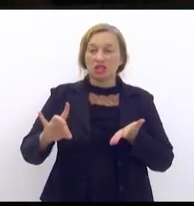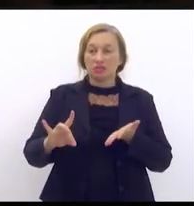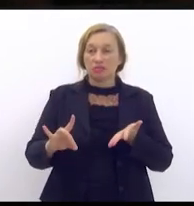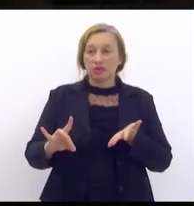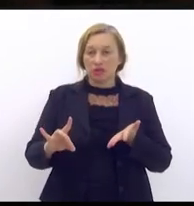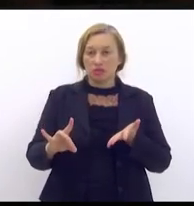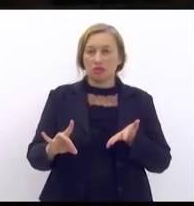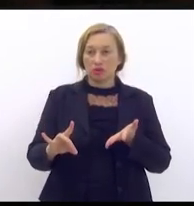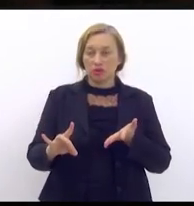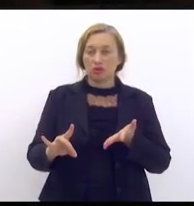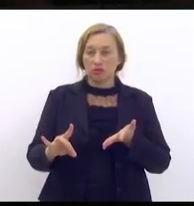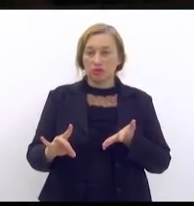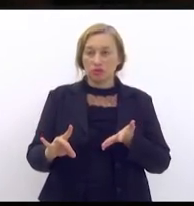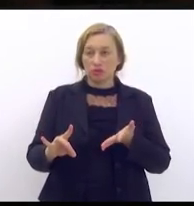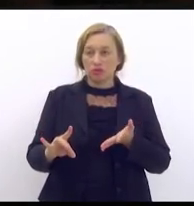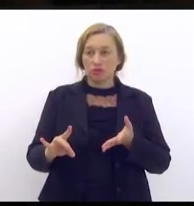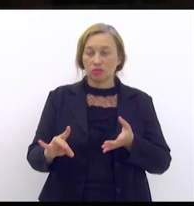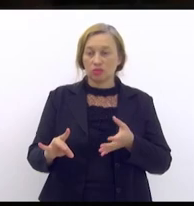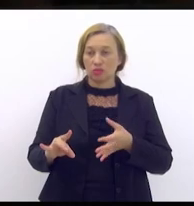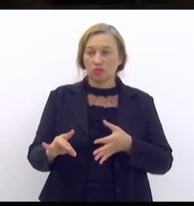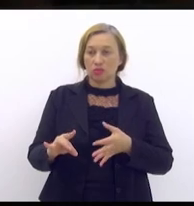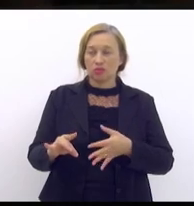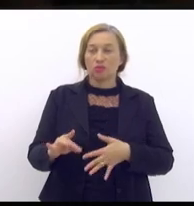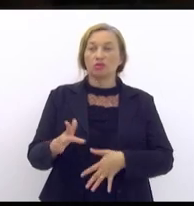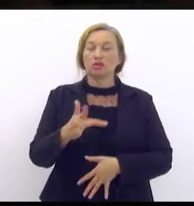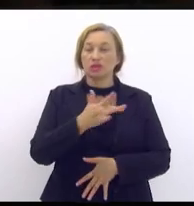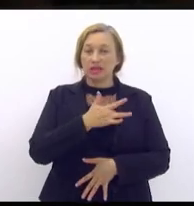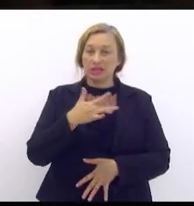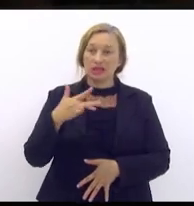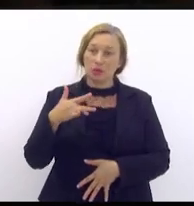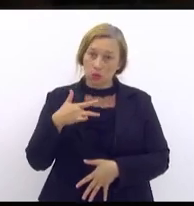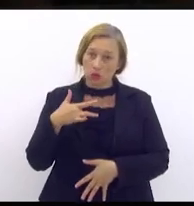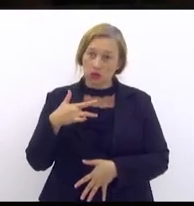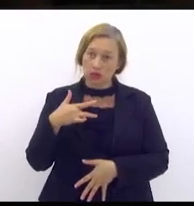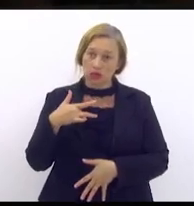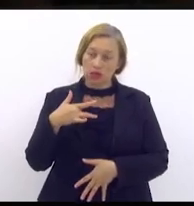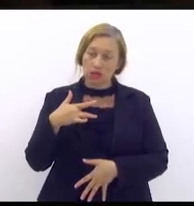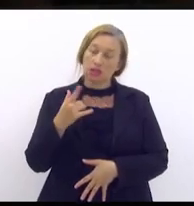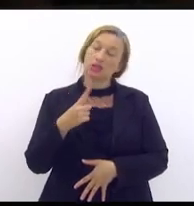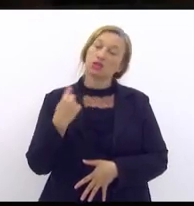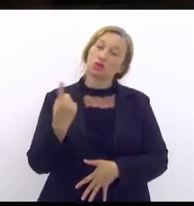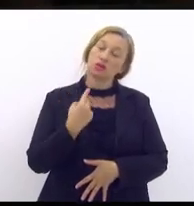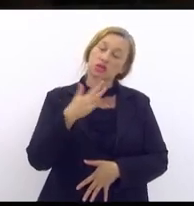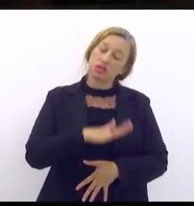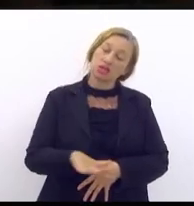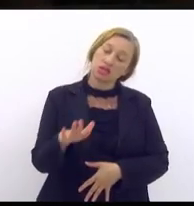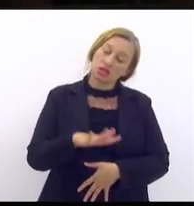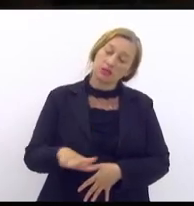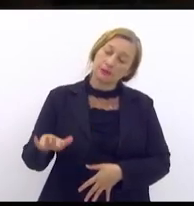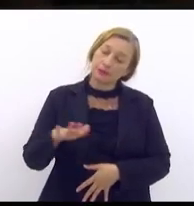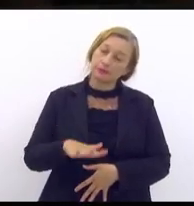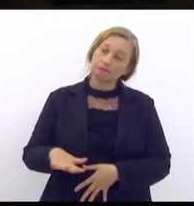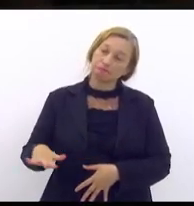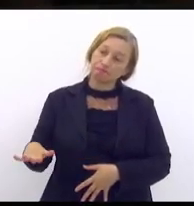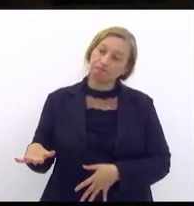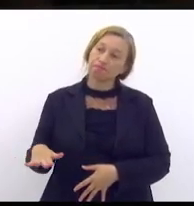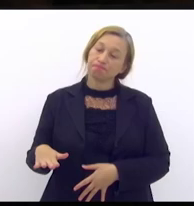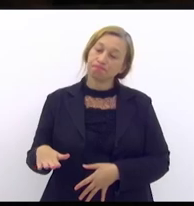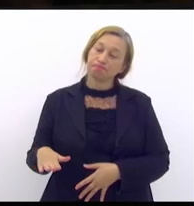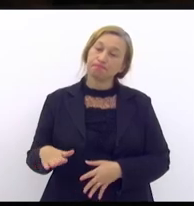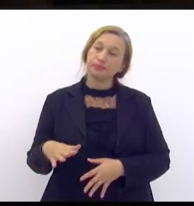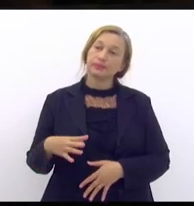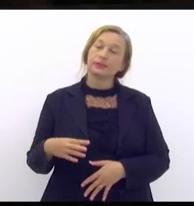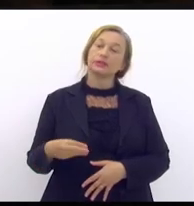inimigos públicos da saúde das nossas crianças que estão na